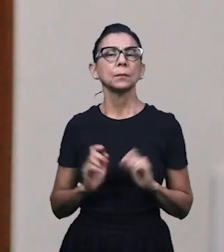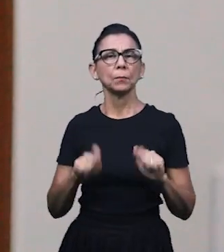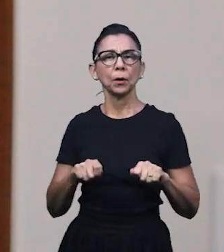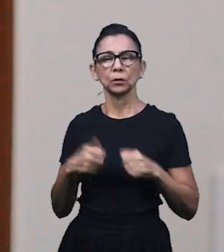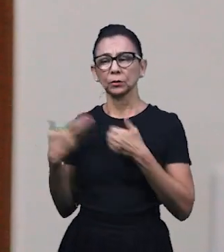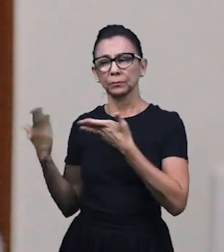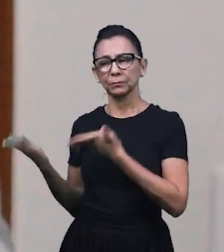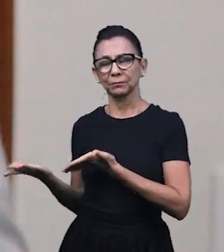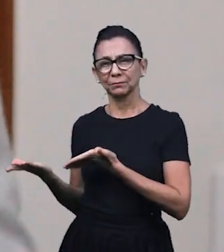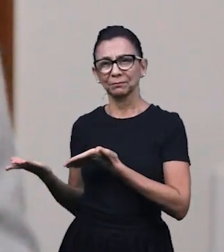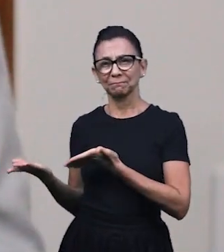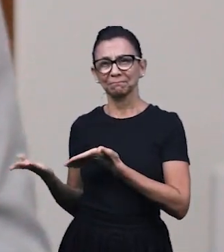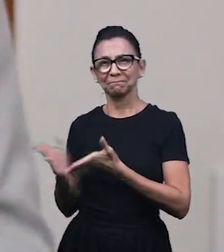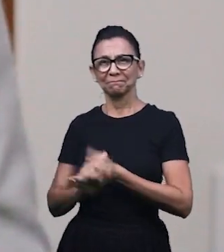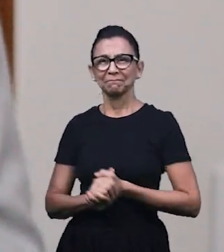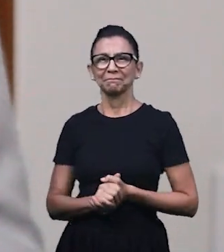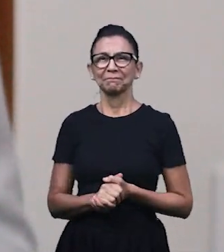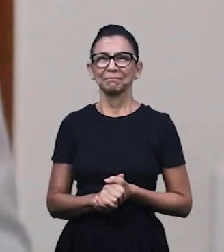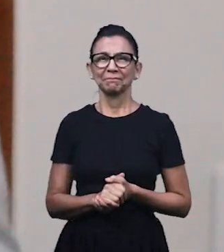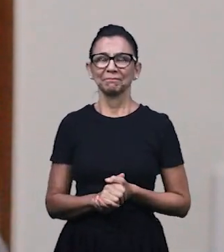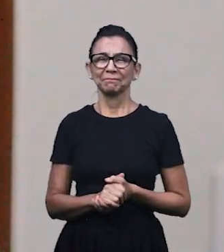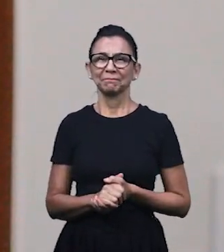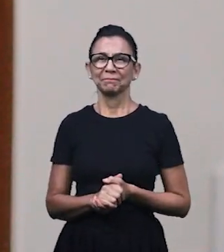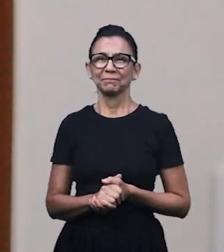endereço que está aparecendo aí na tela,